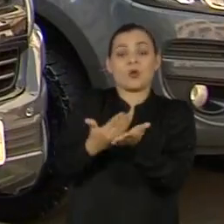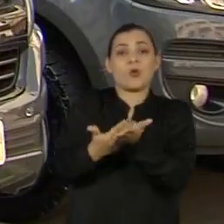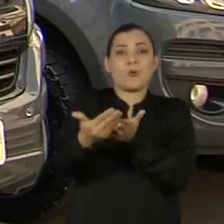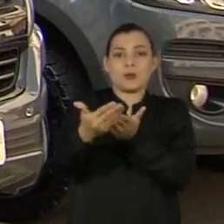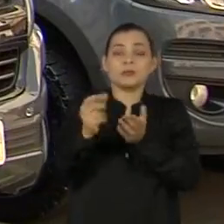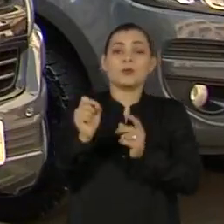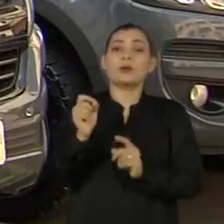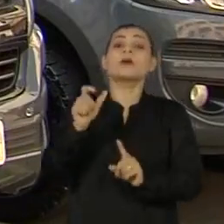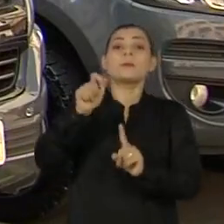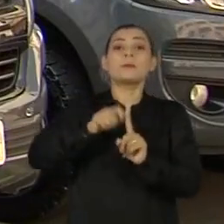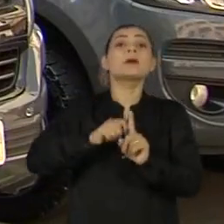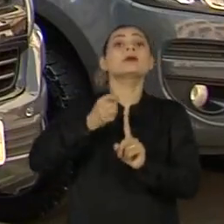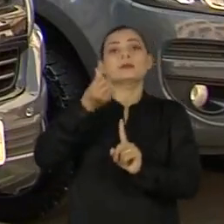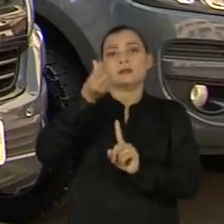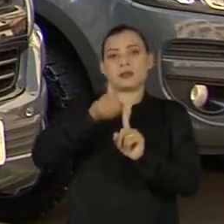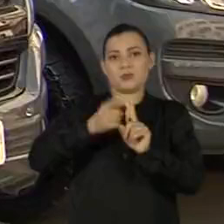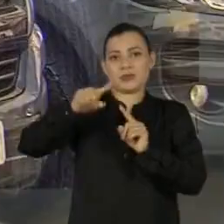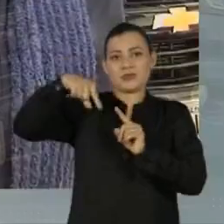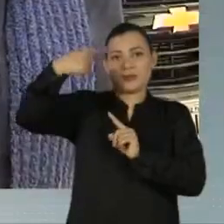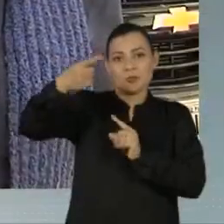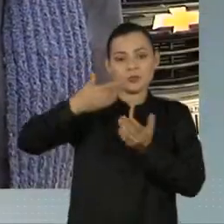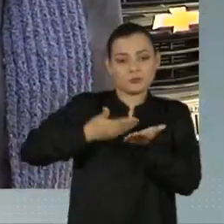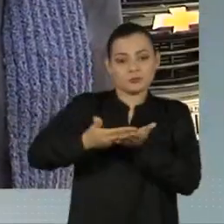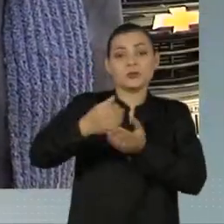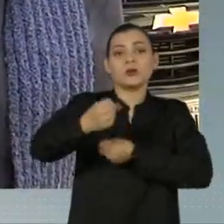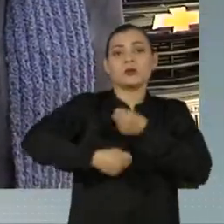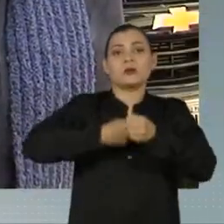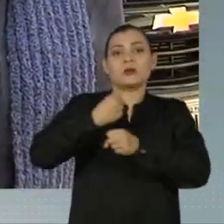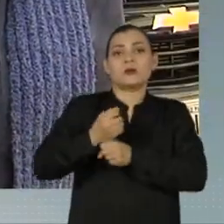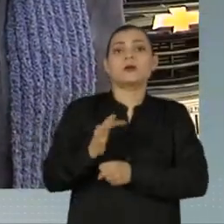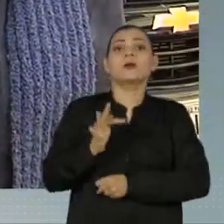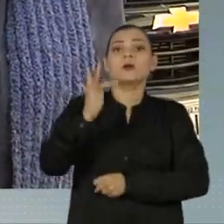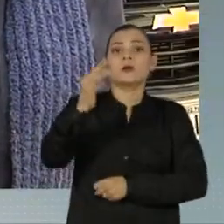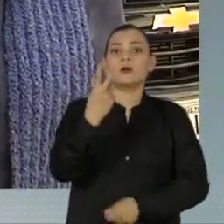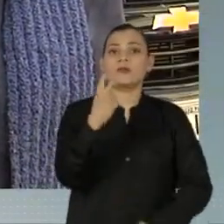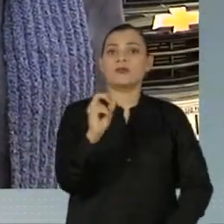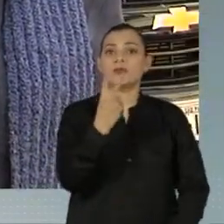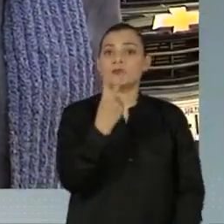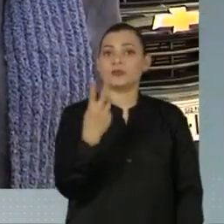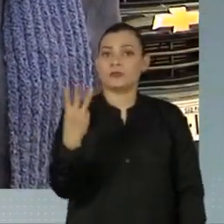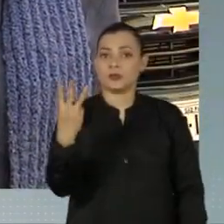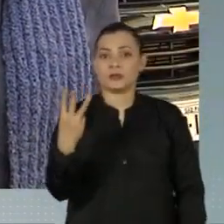no primeiro semestre do ano que vem. Joyce. Obrigada, Maria, pelas informações. Boa tarde para você.